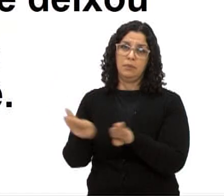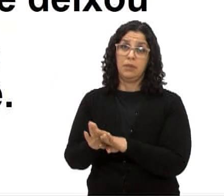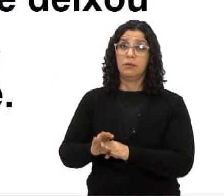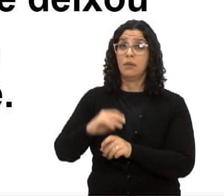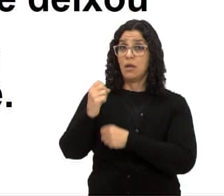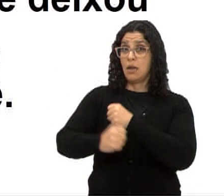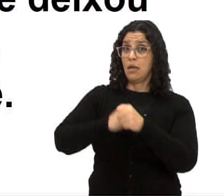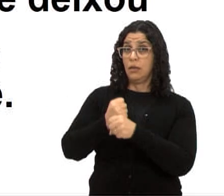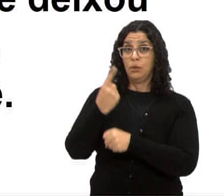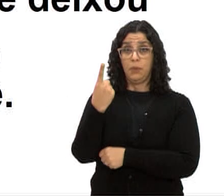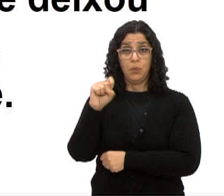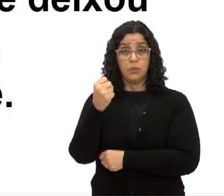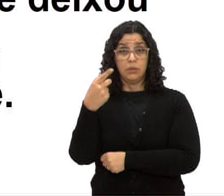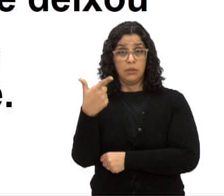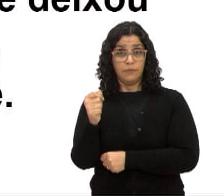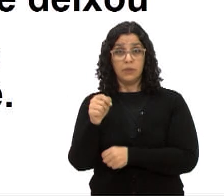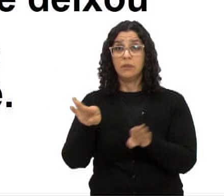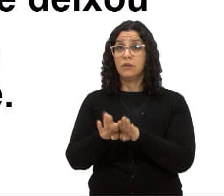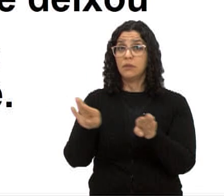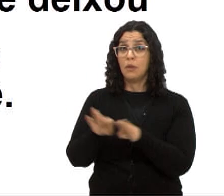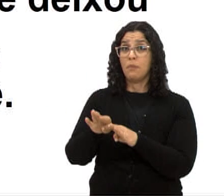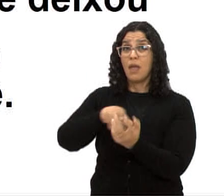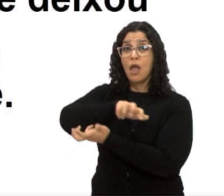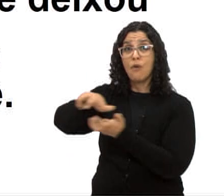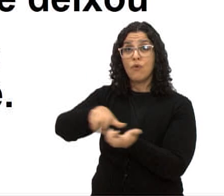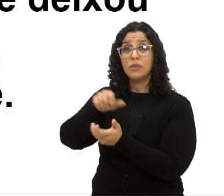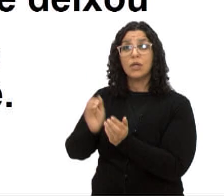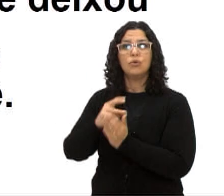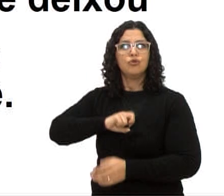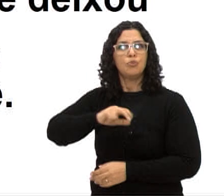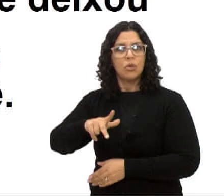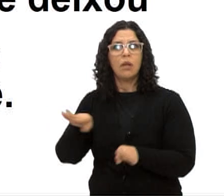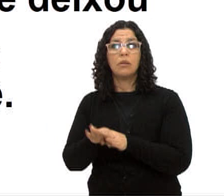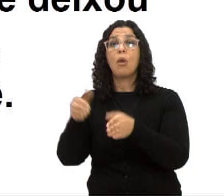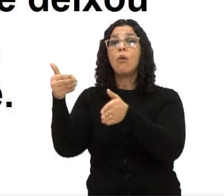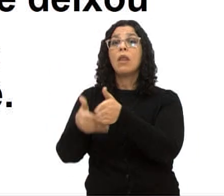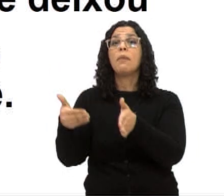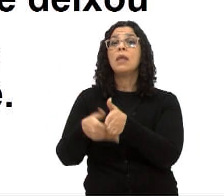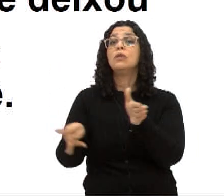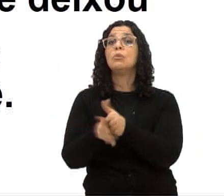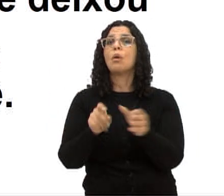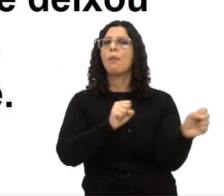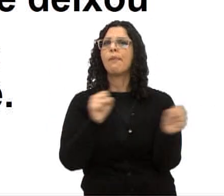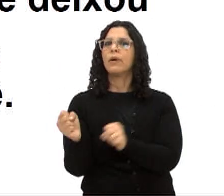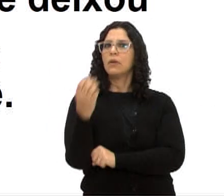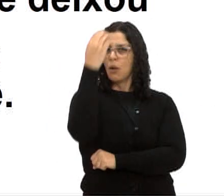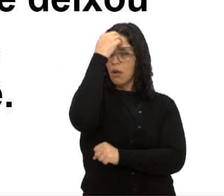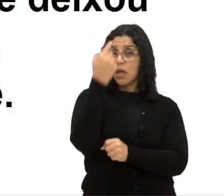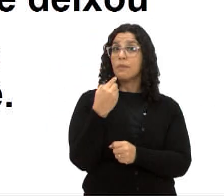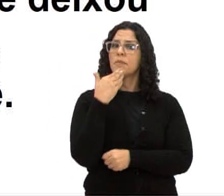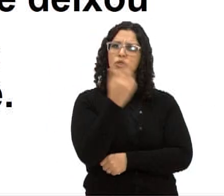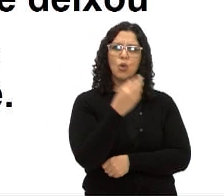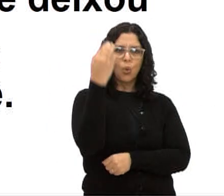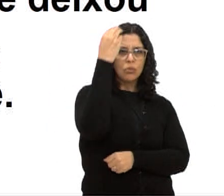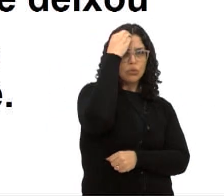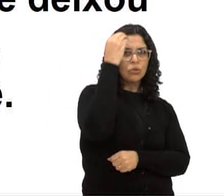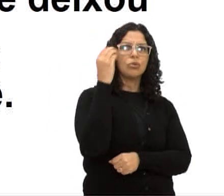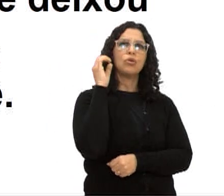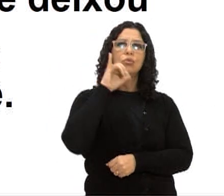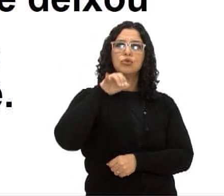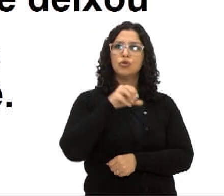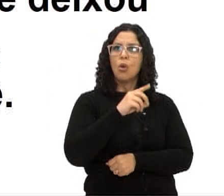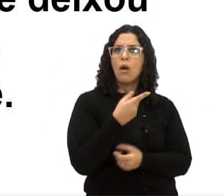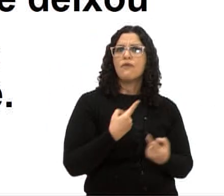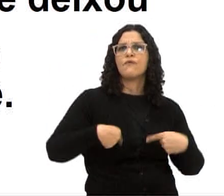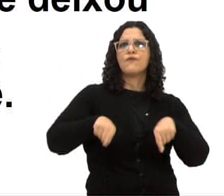de 1820, a Revolução Liberal do Porto estabeleceu a limitação do poder real e o retorno imediato de Dom João VI